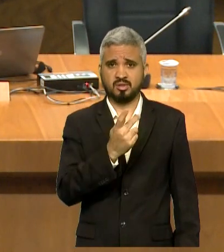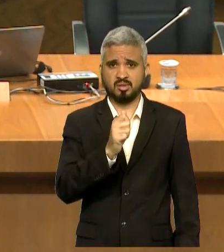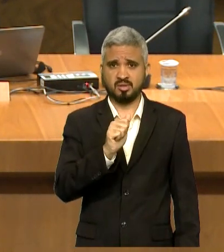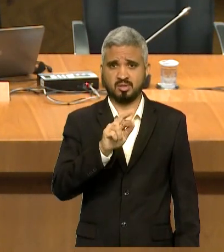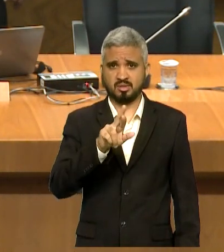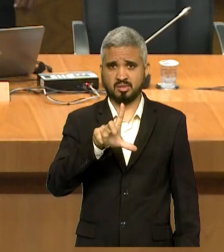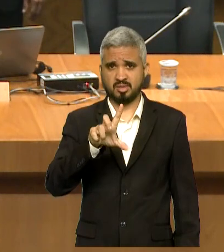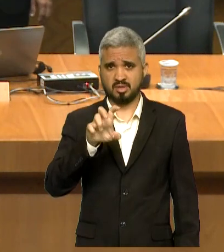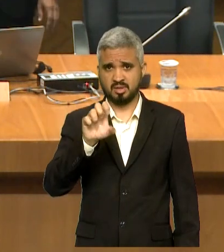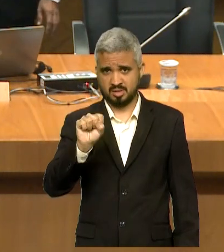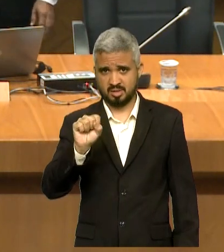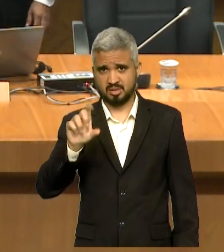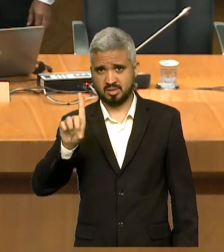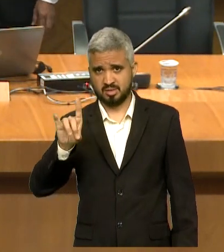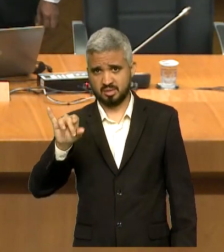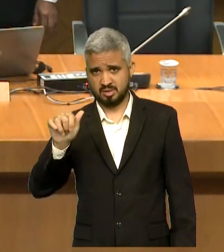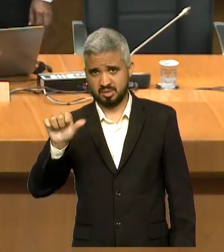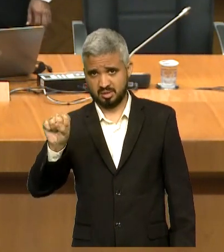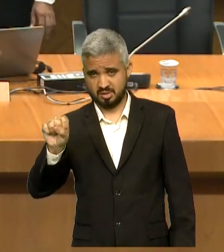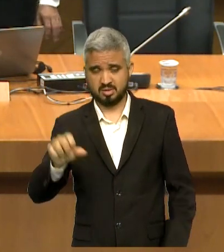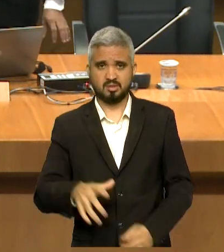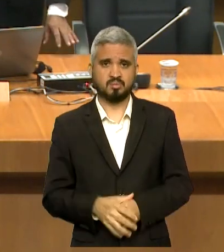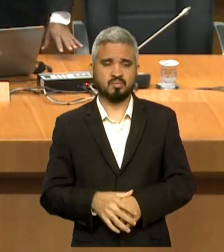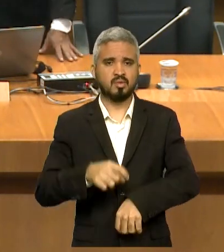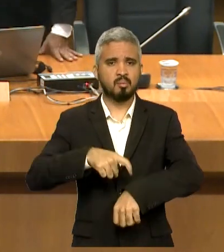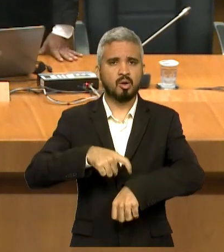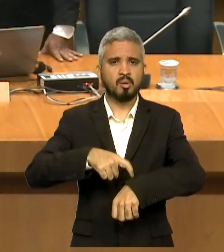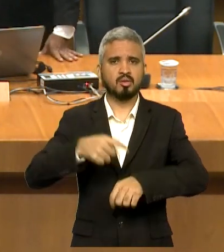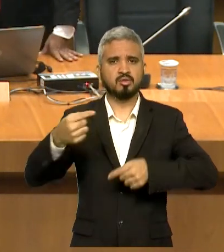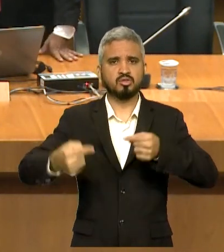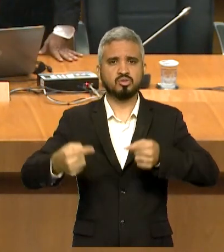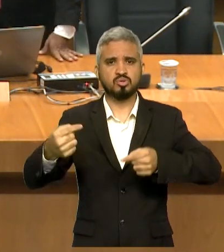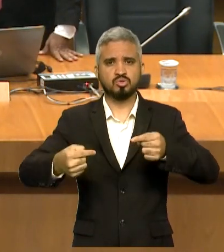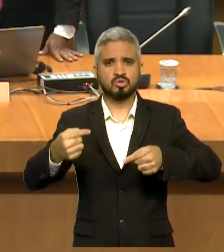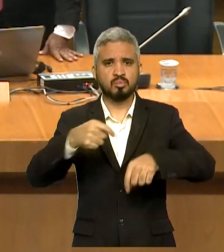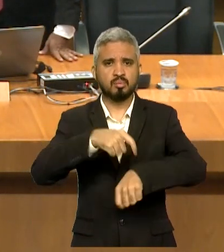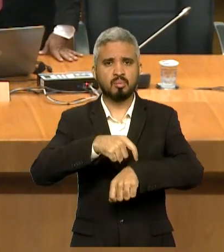Em discussão, em votação,